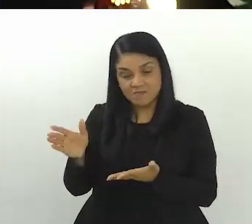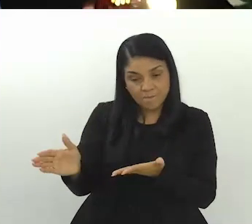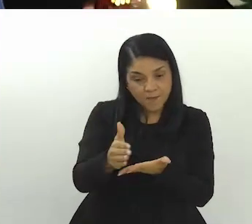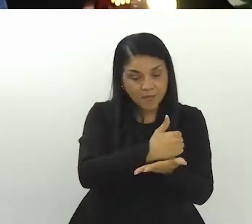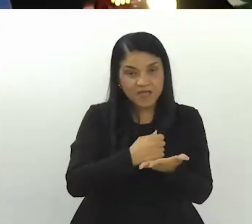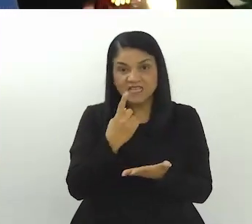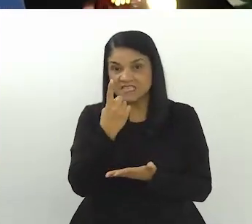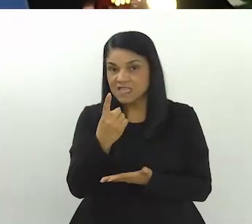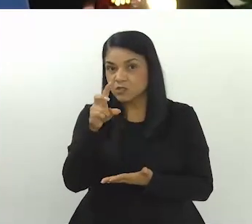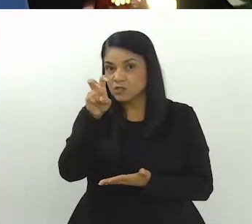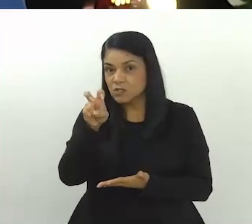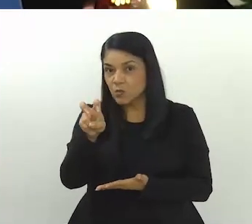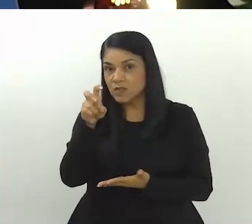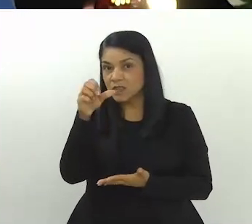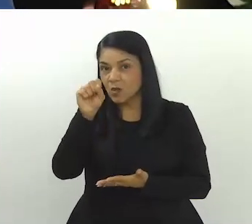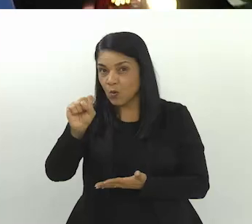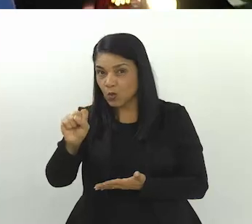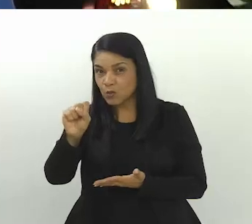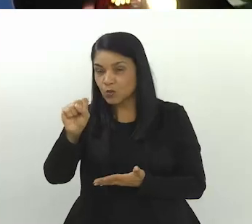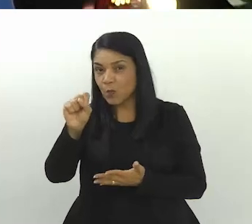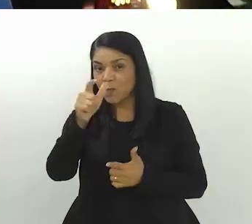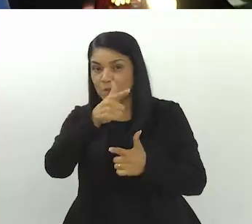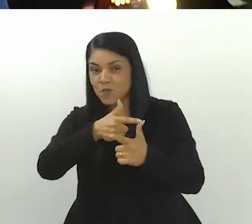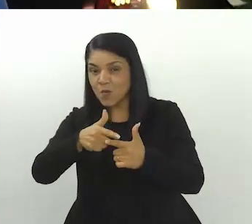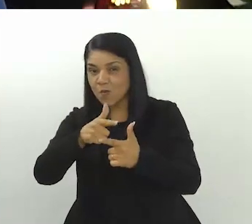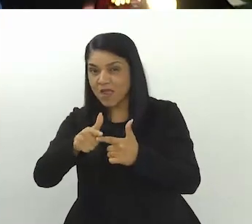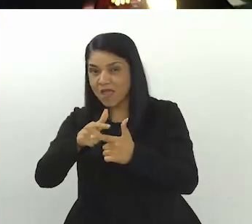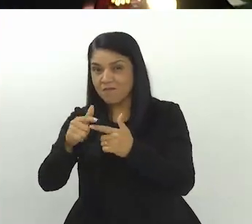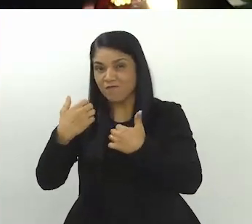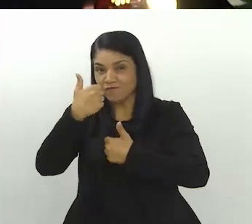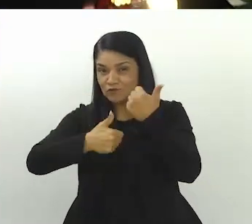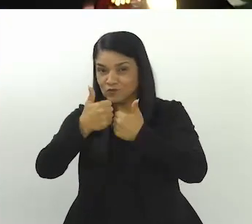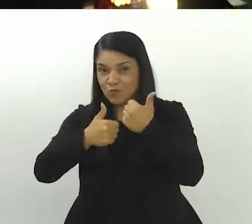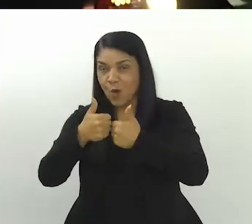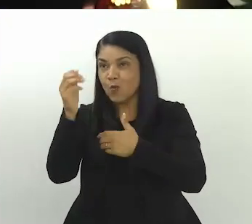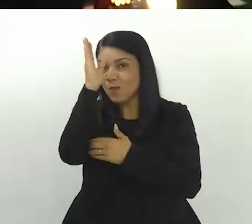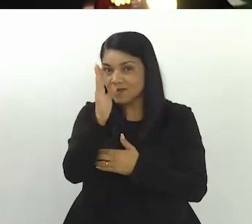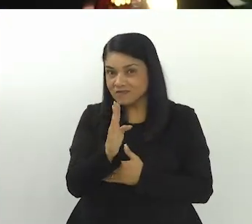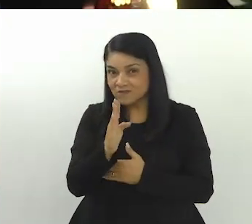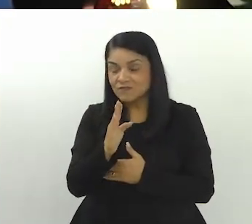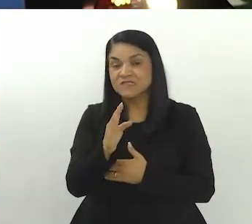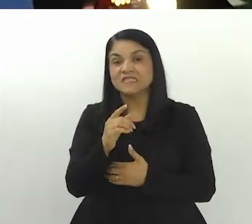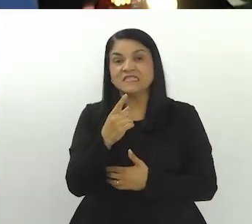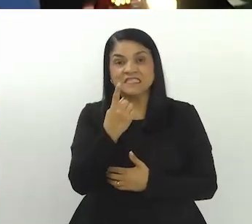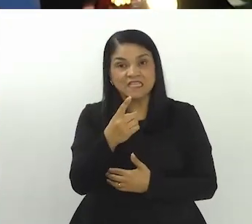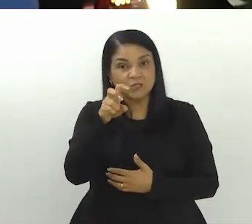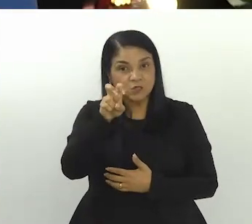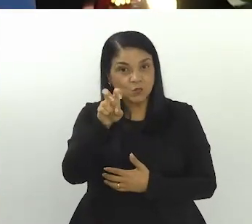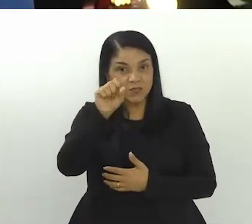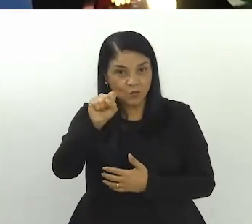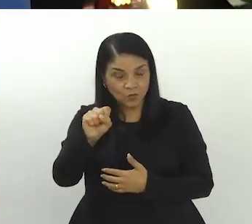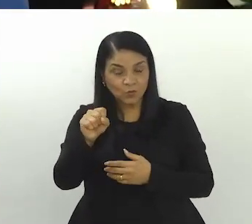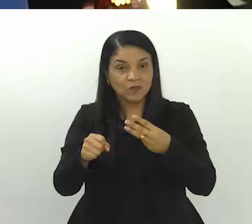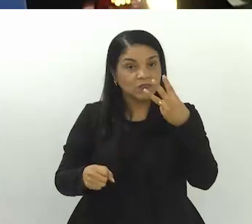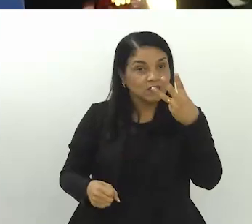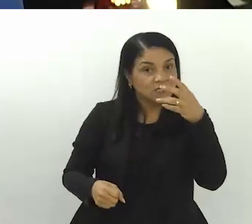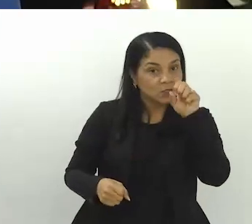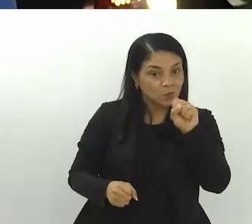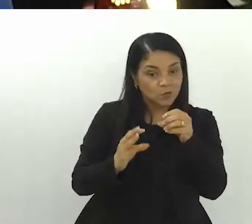ideia, foram levantados 158 episódios em todo o país. Desses